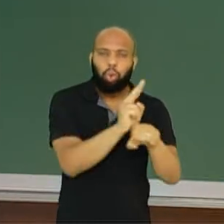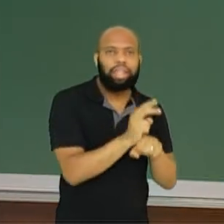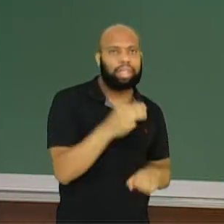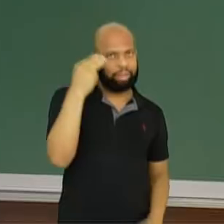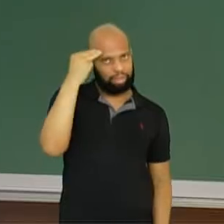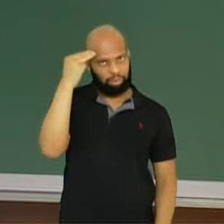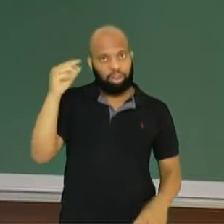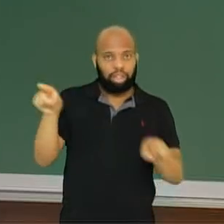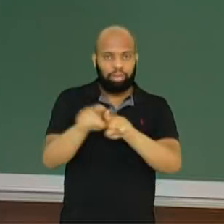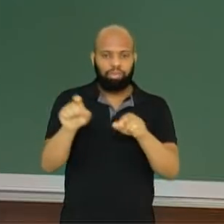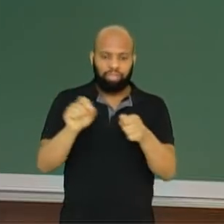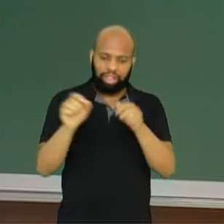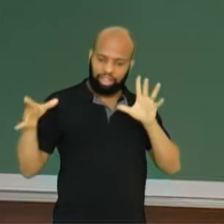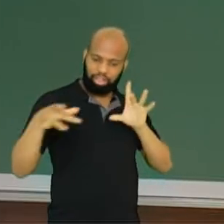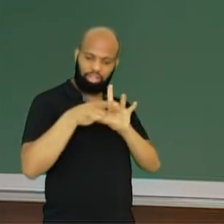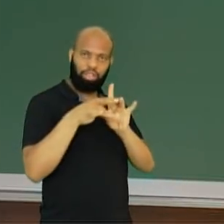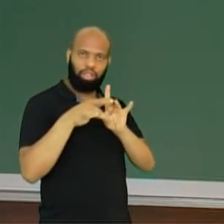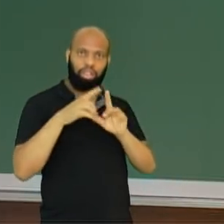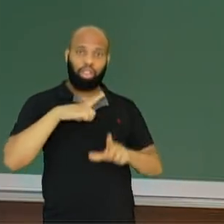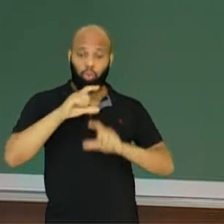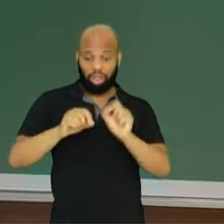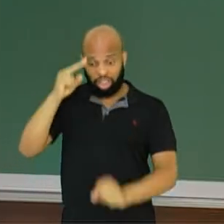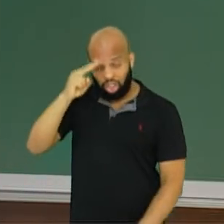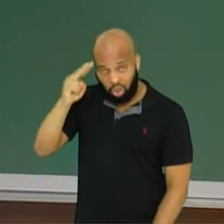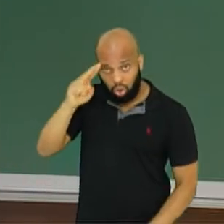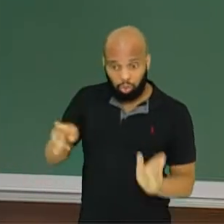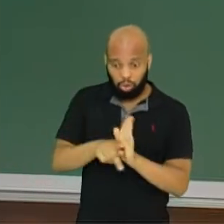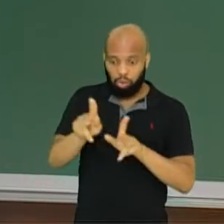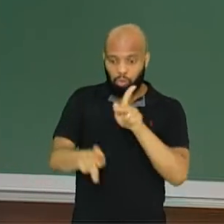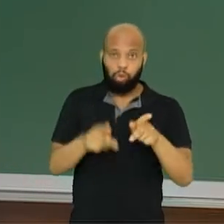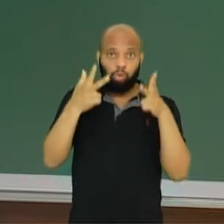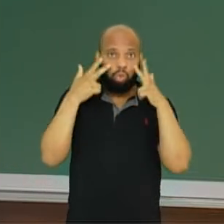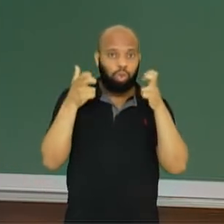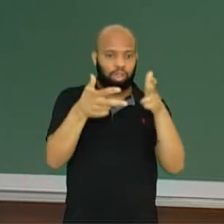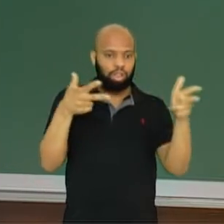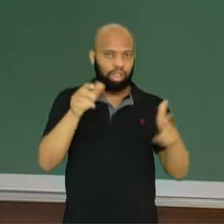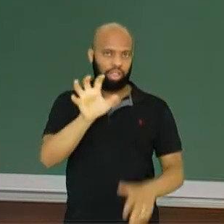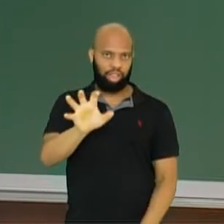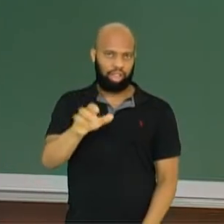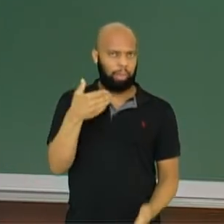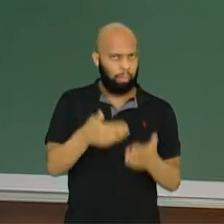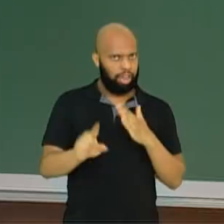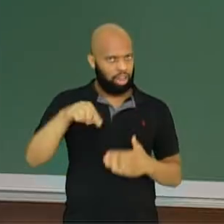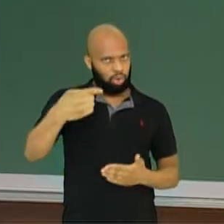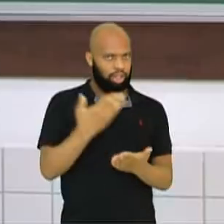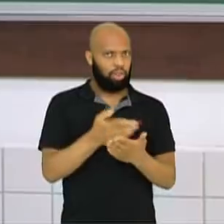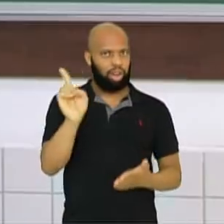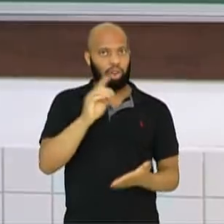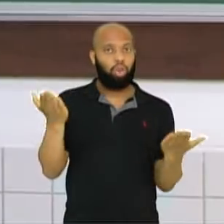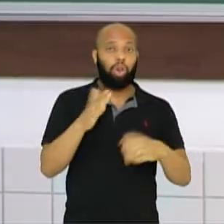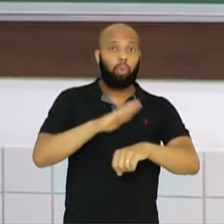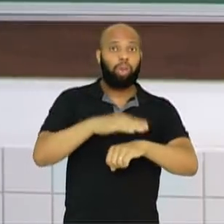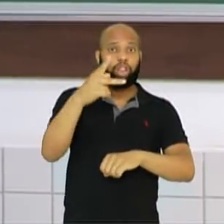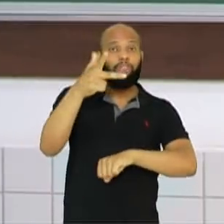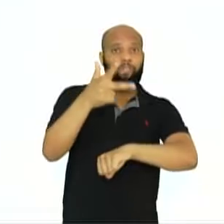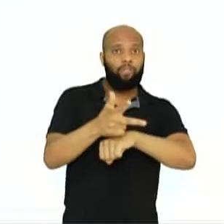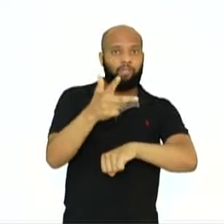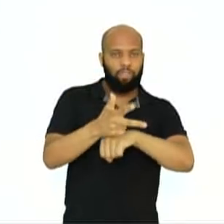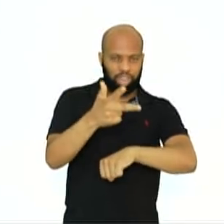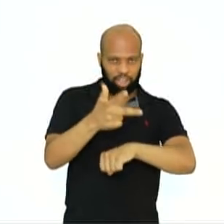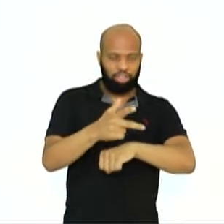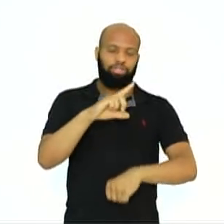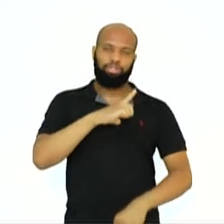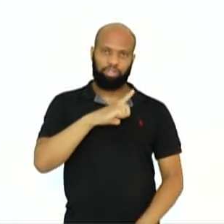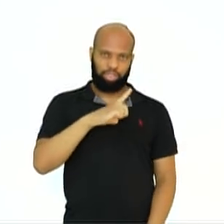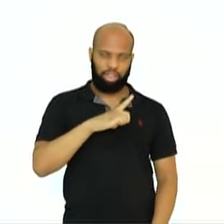memória e fazer essa ligação da história dos Chetás. É muito bacana, não percam para a próxima aula. Agora é com vocês, daqui a pouquinho nós